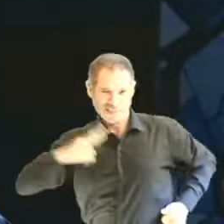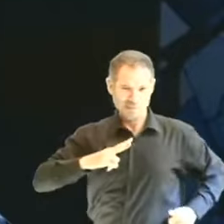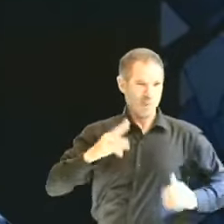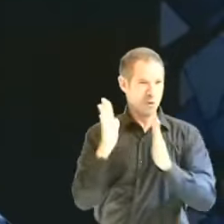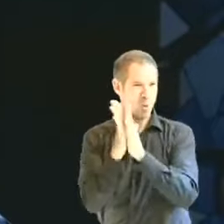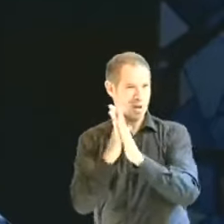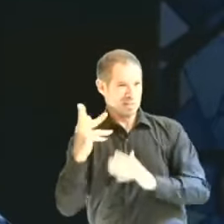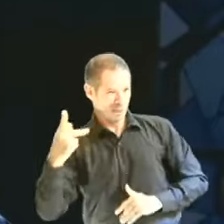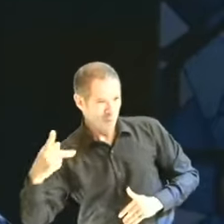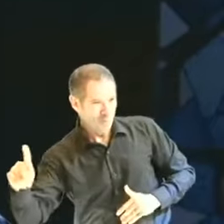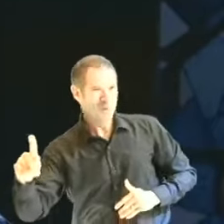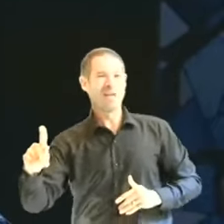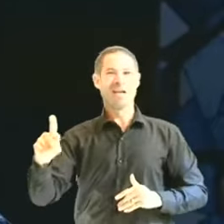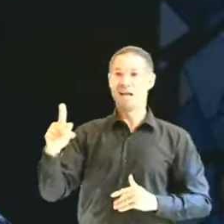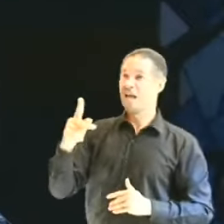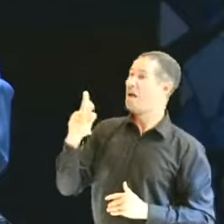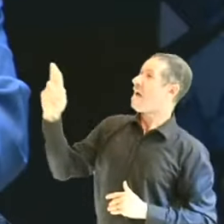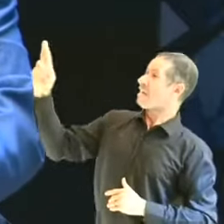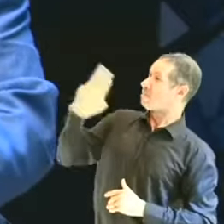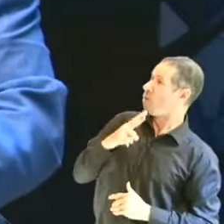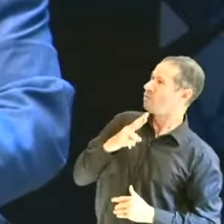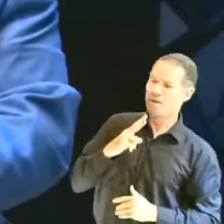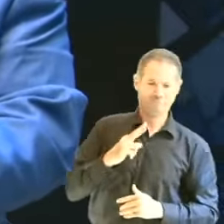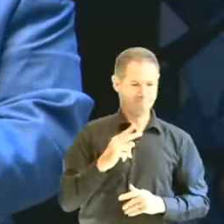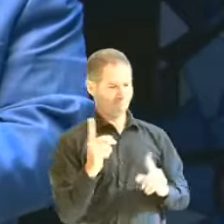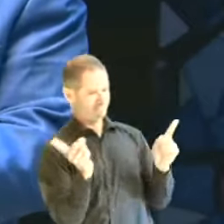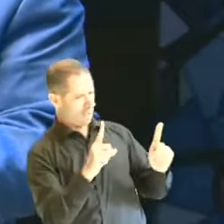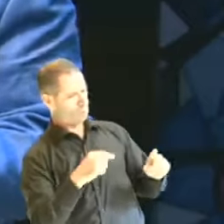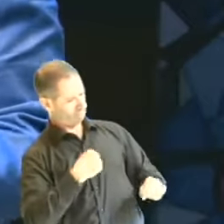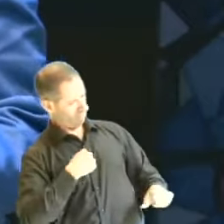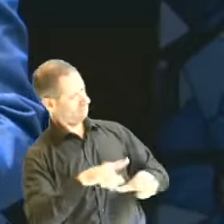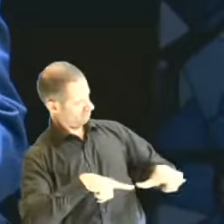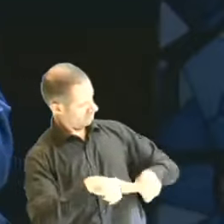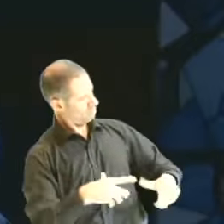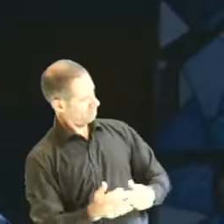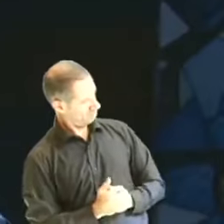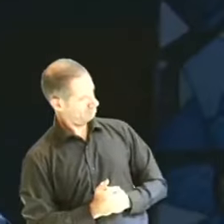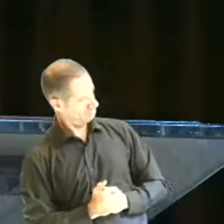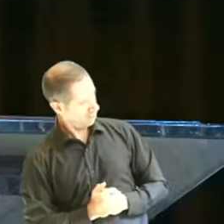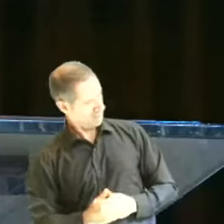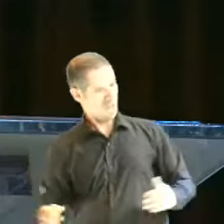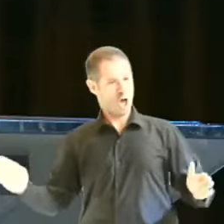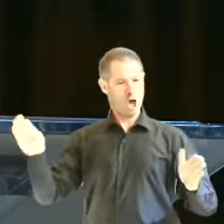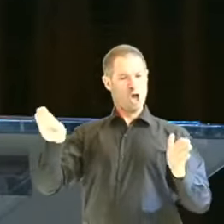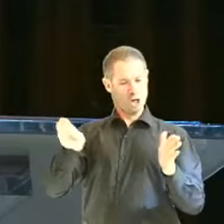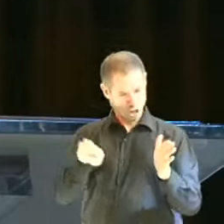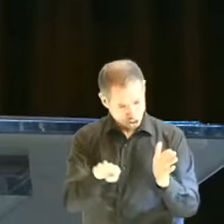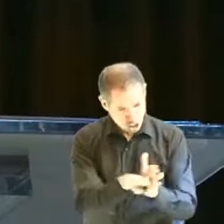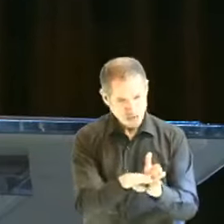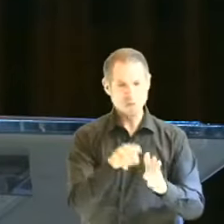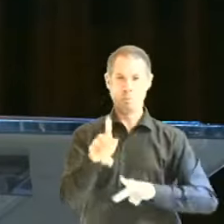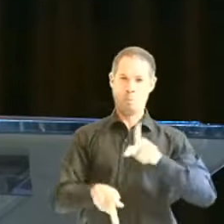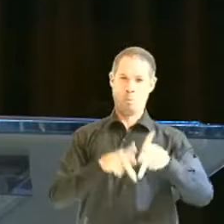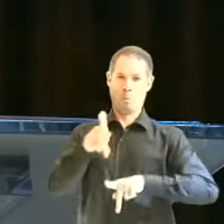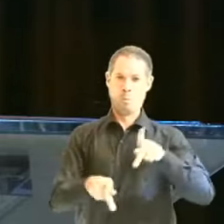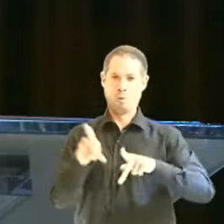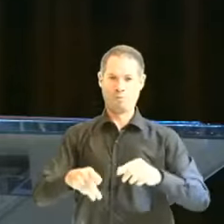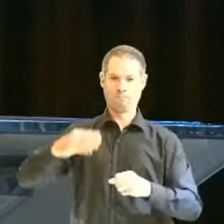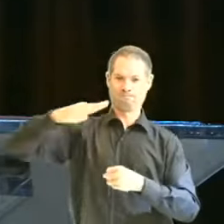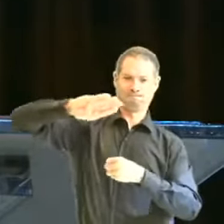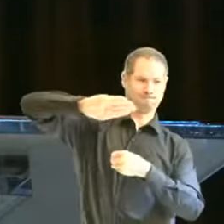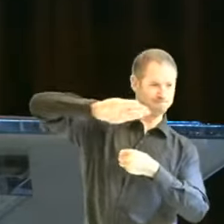dele. E na resposta ele diz assim: não, meu filho, eu estou trabalhando, está chegando aí um povo chamado